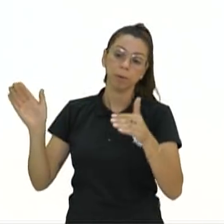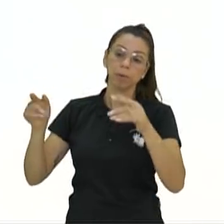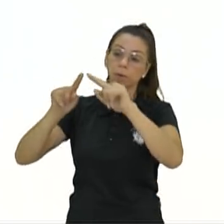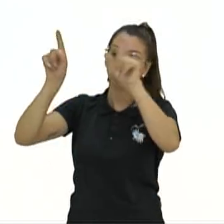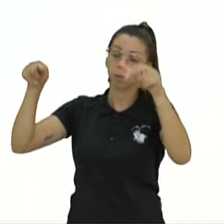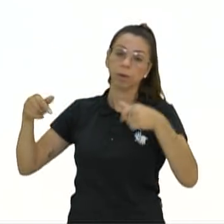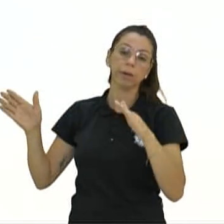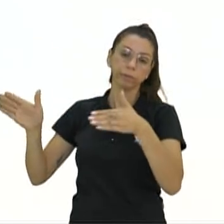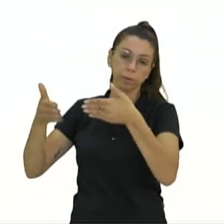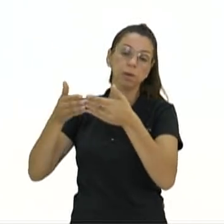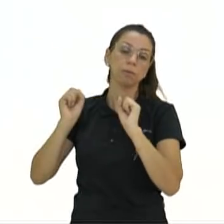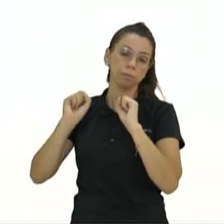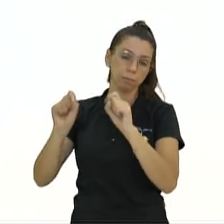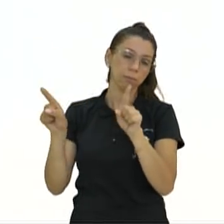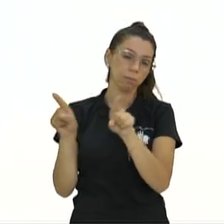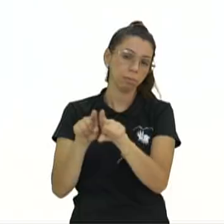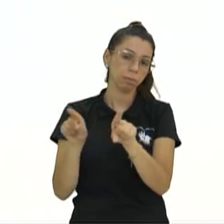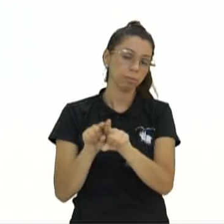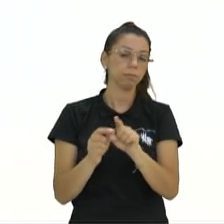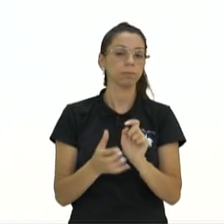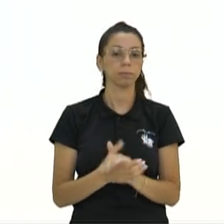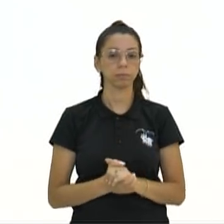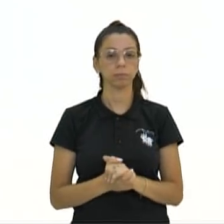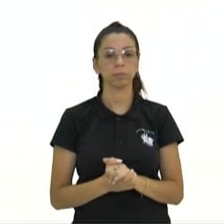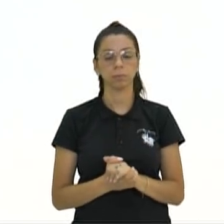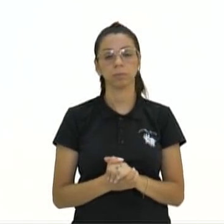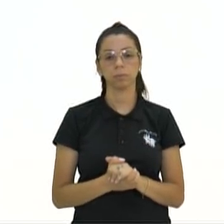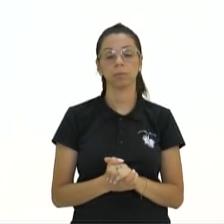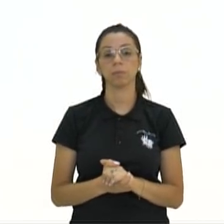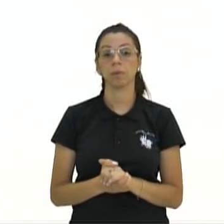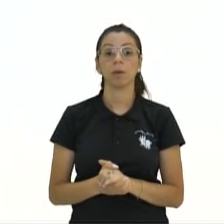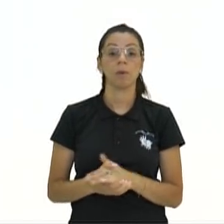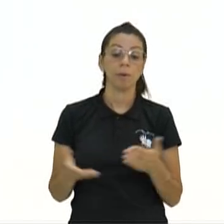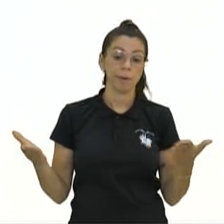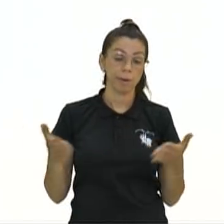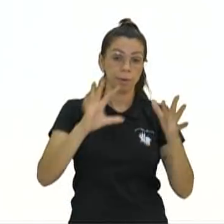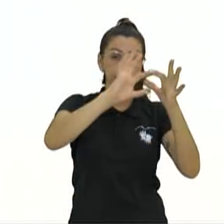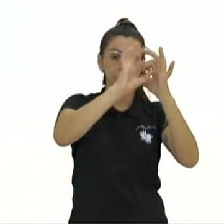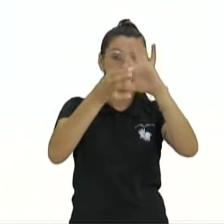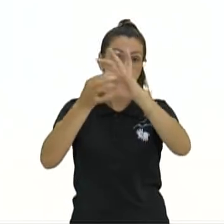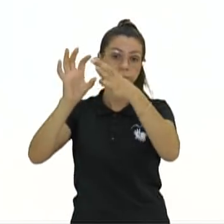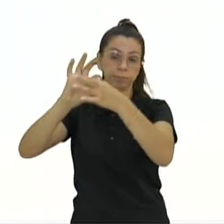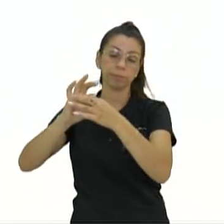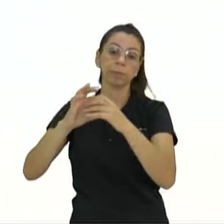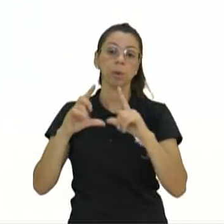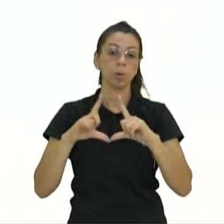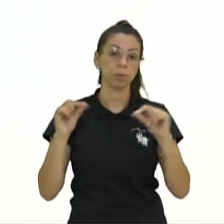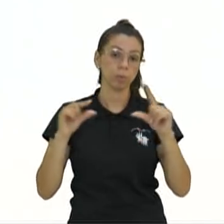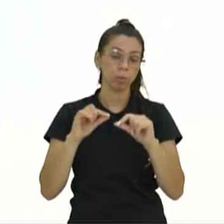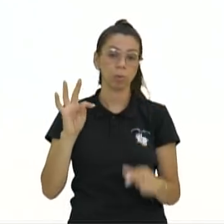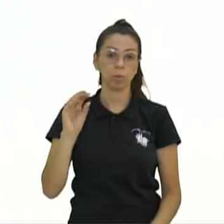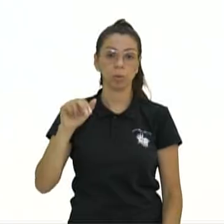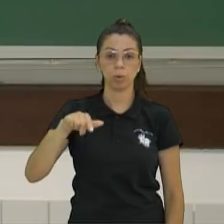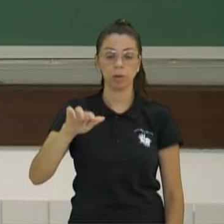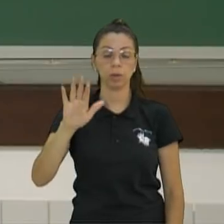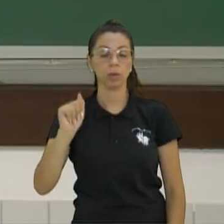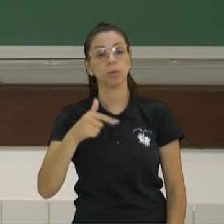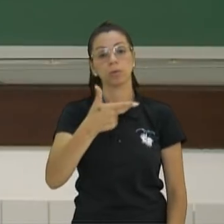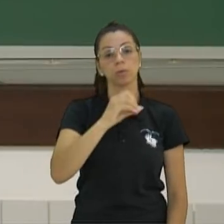gente aprendeu também que agora, na Olimpíada de Tóquio, 2020, ficou para 2021,